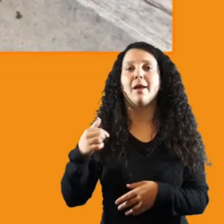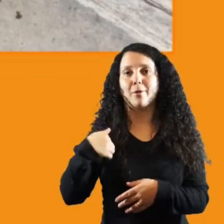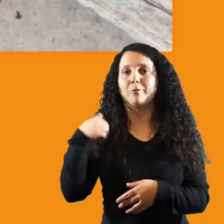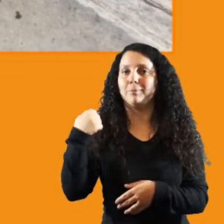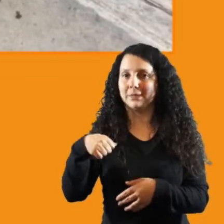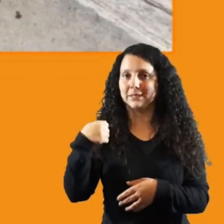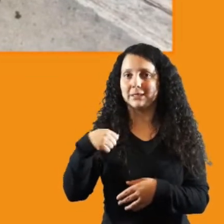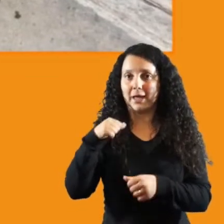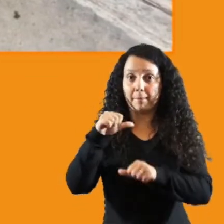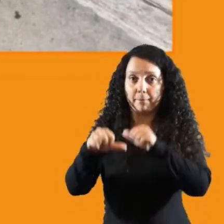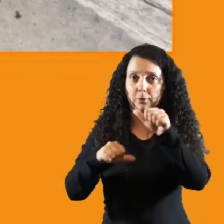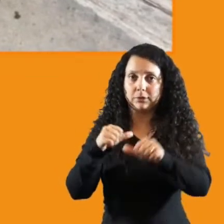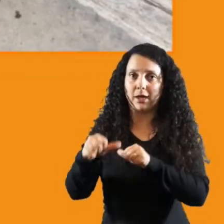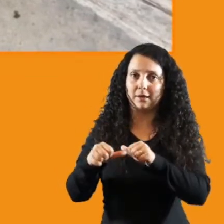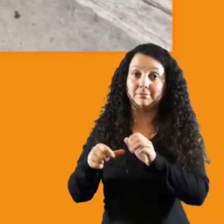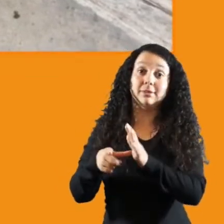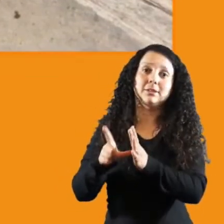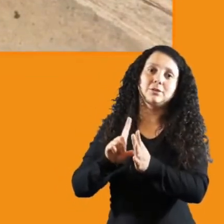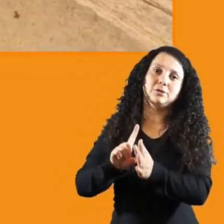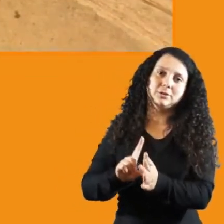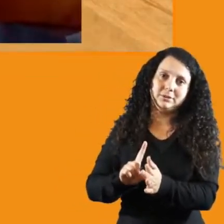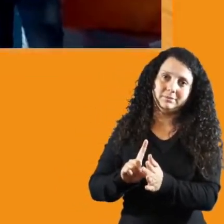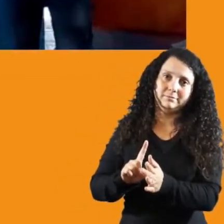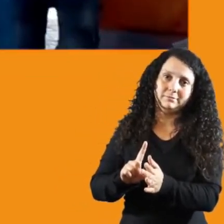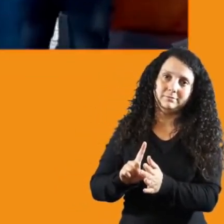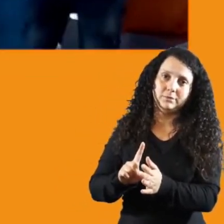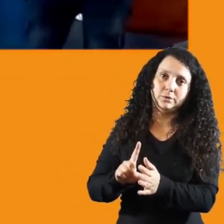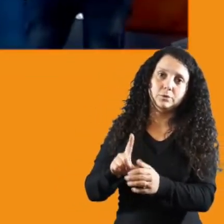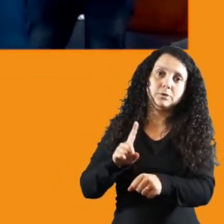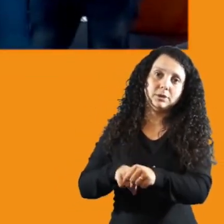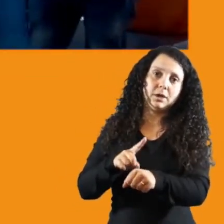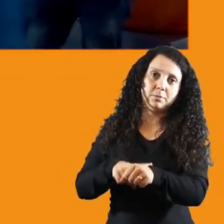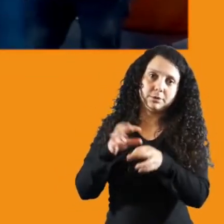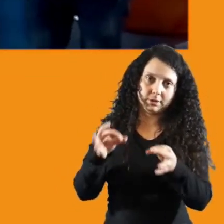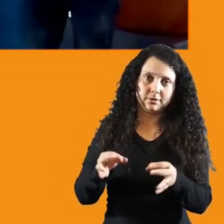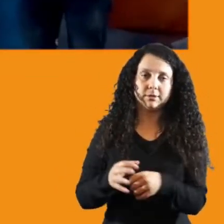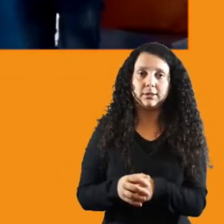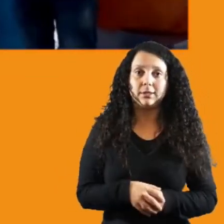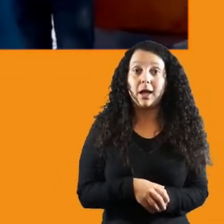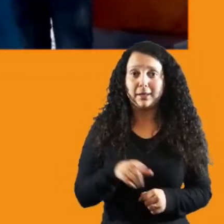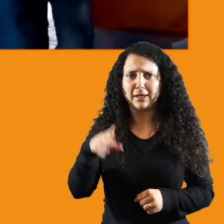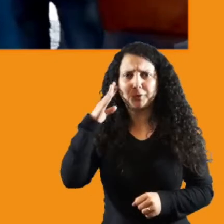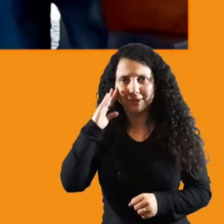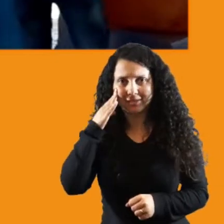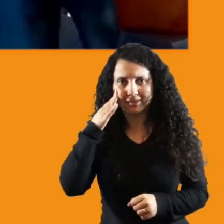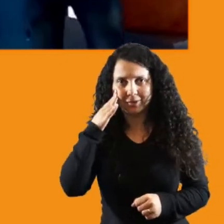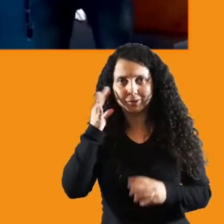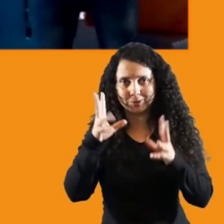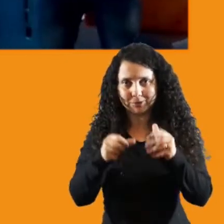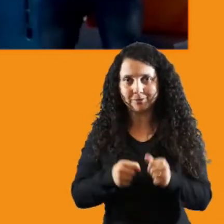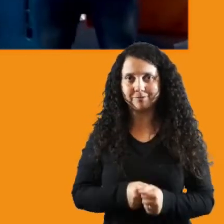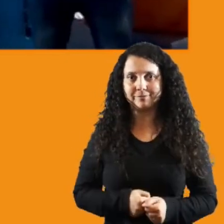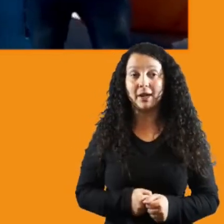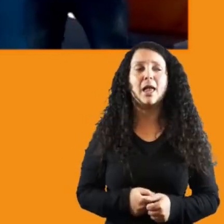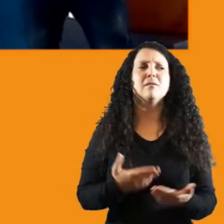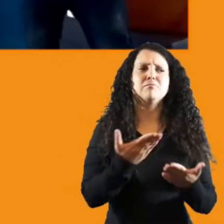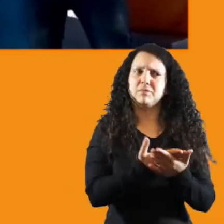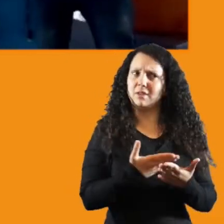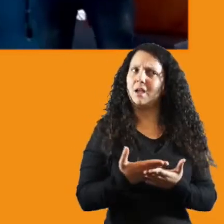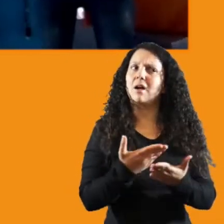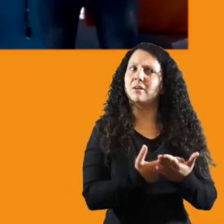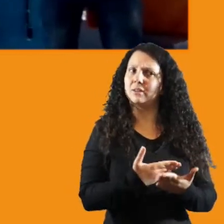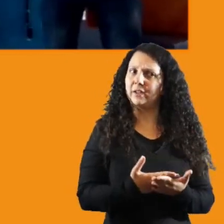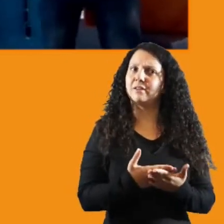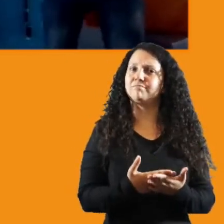prazo. Que aula, gurizada. Até aí tudo tranquilo, Potter? Que aula, gurizada. Que aula. Que aula. Demais